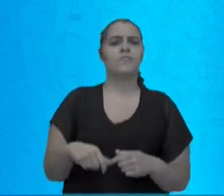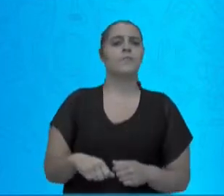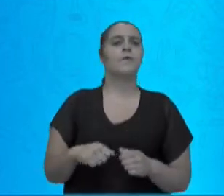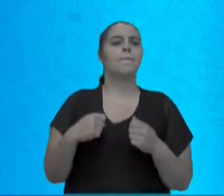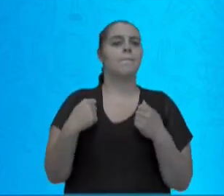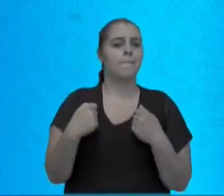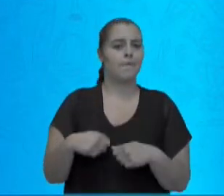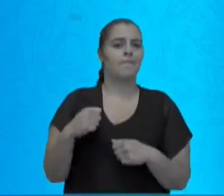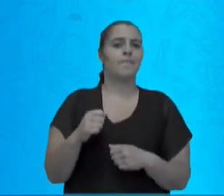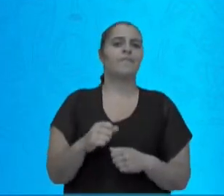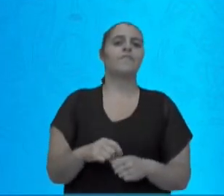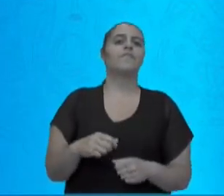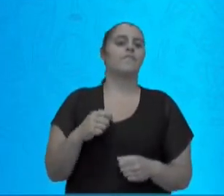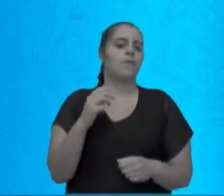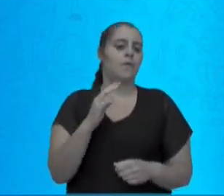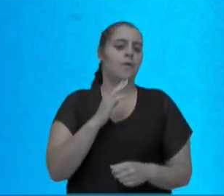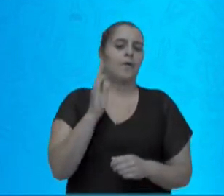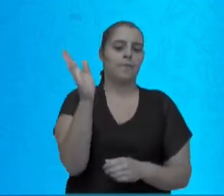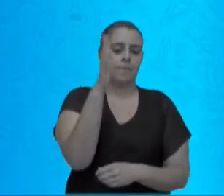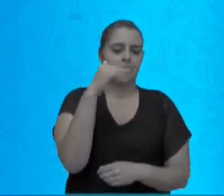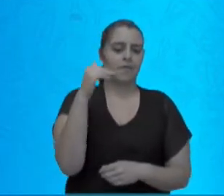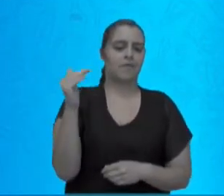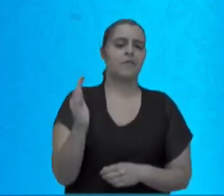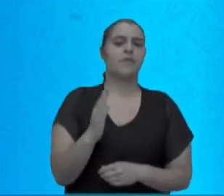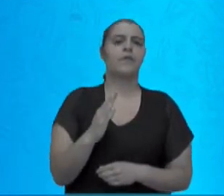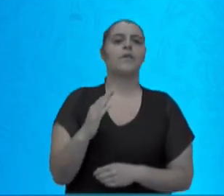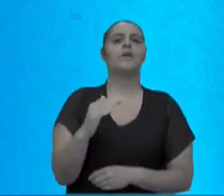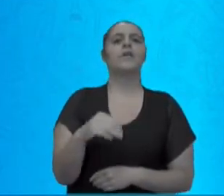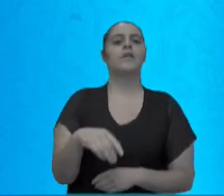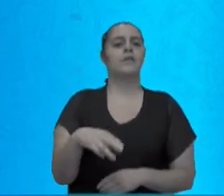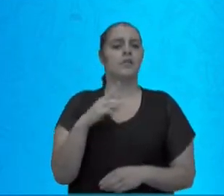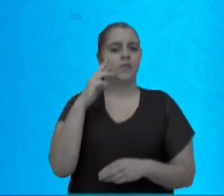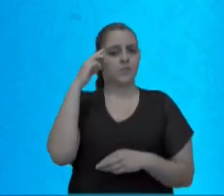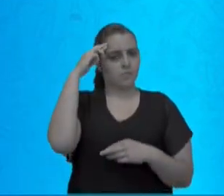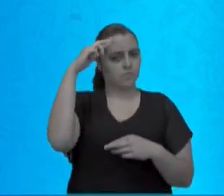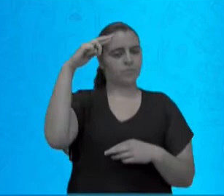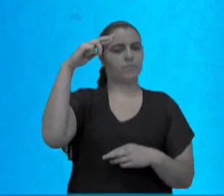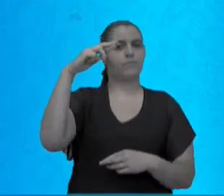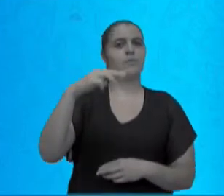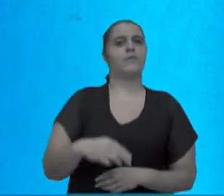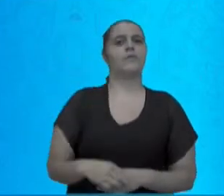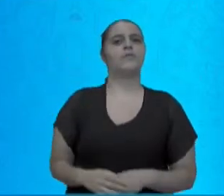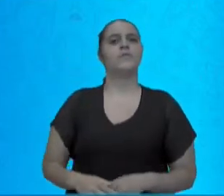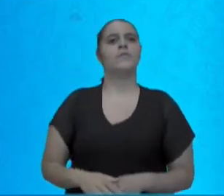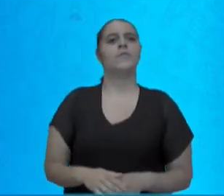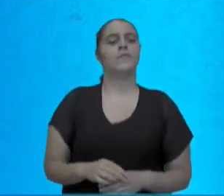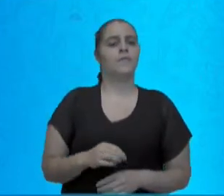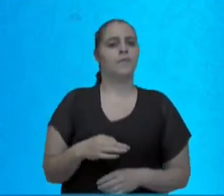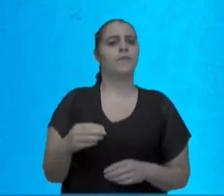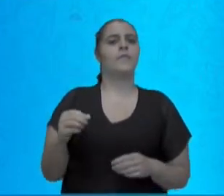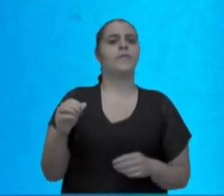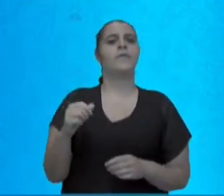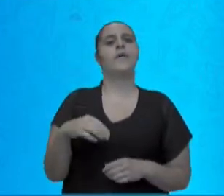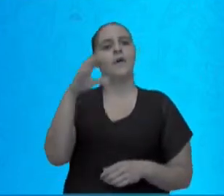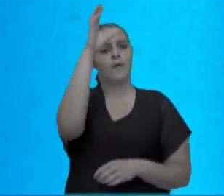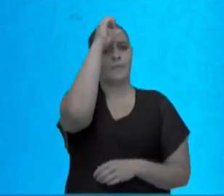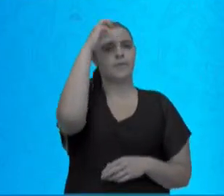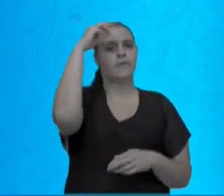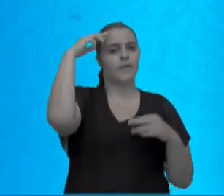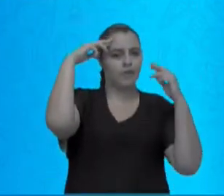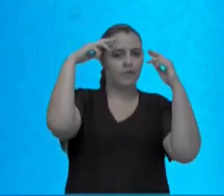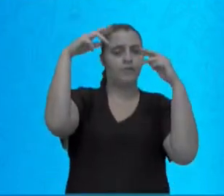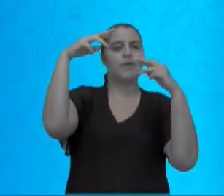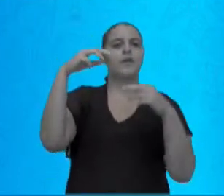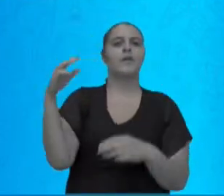mas a bandeira do seu time, ele sabe respeitar. Vamos aprender a respeitar a nossa